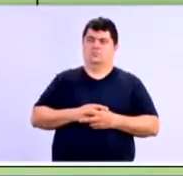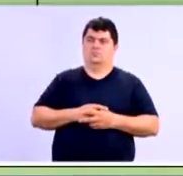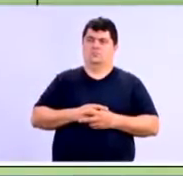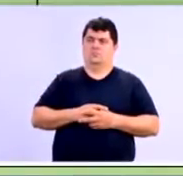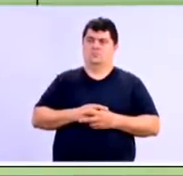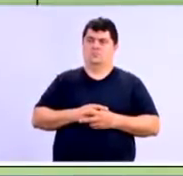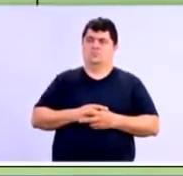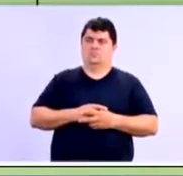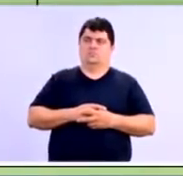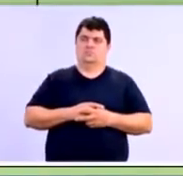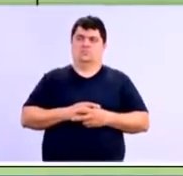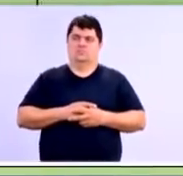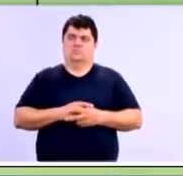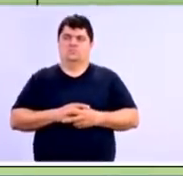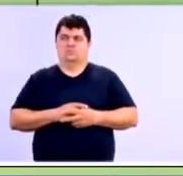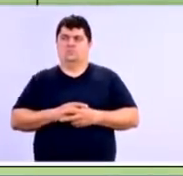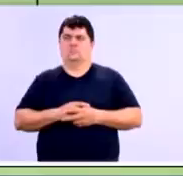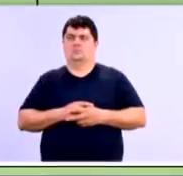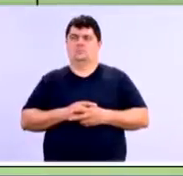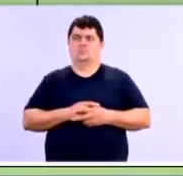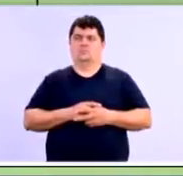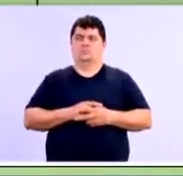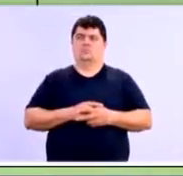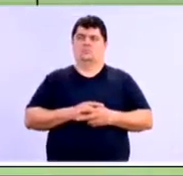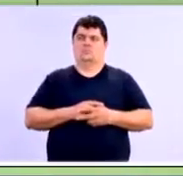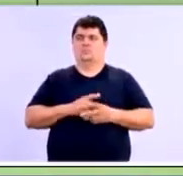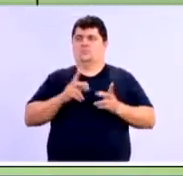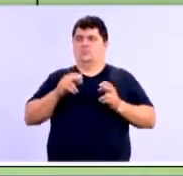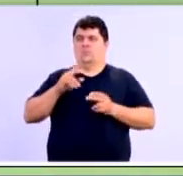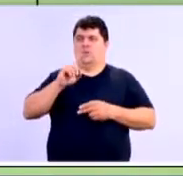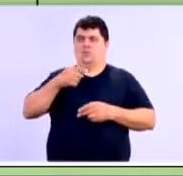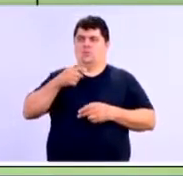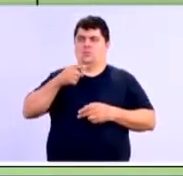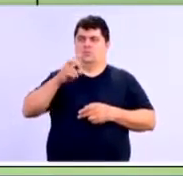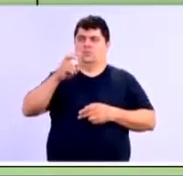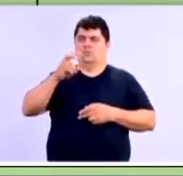Ok? Então assim, aqui o giro do ativo é igual a